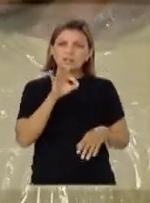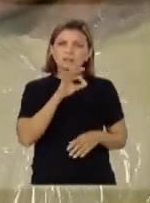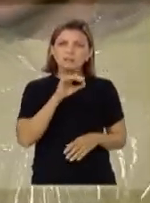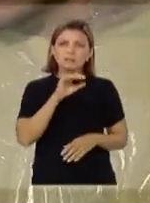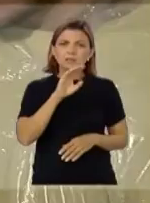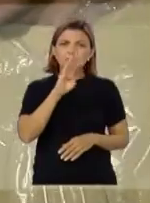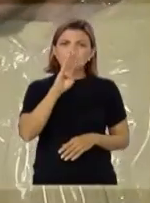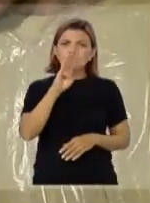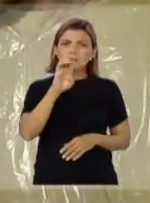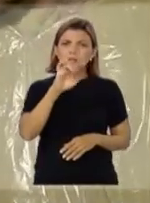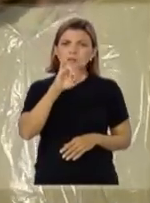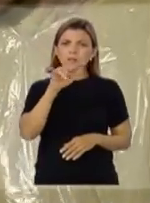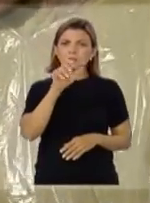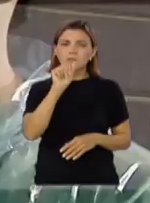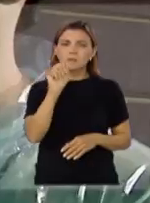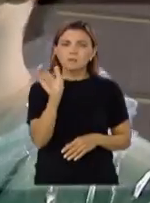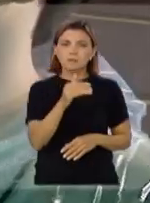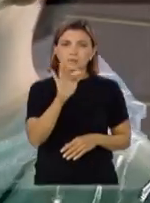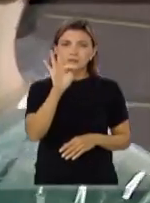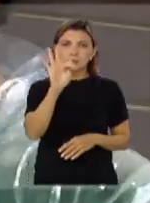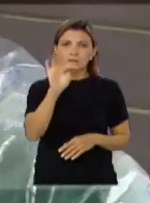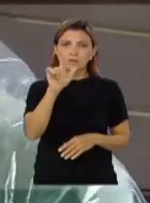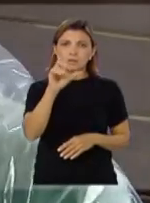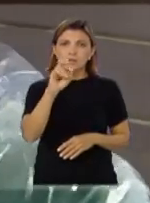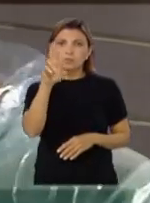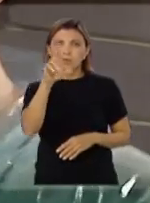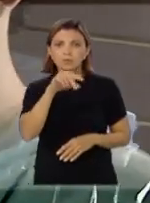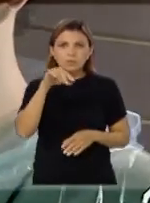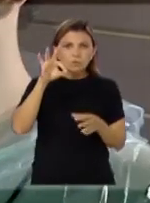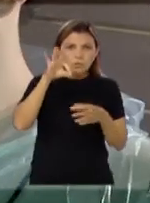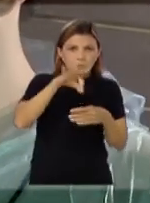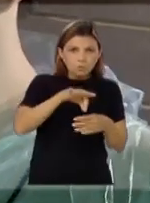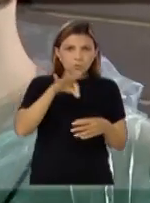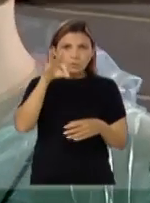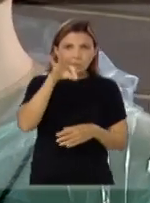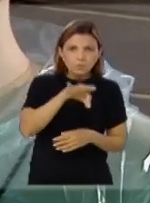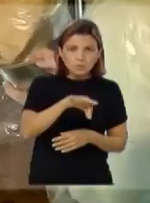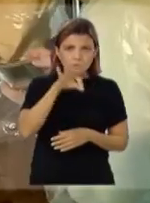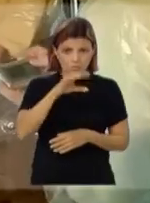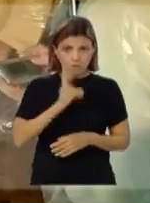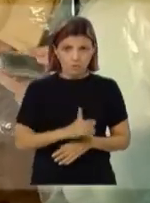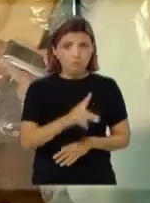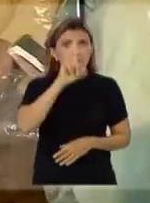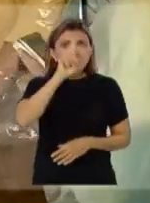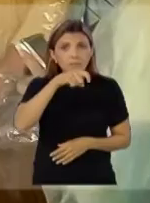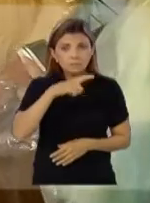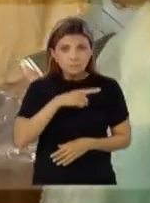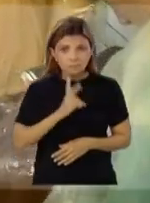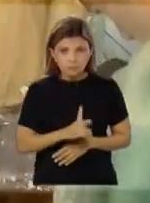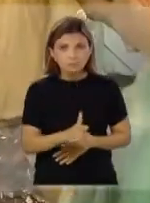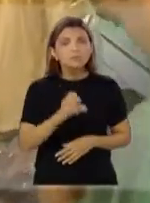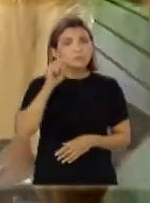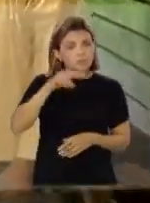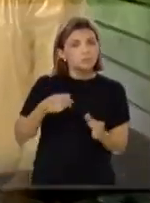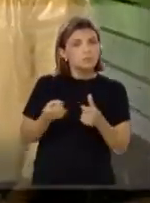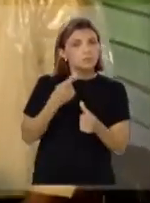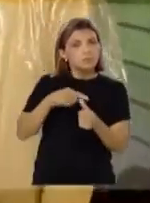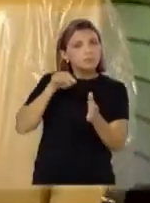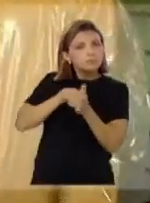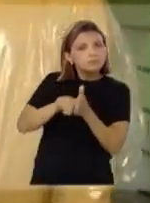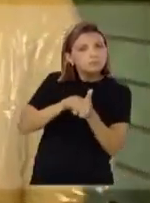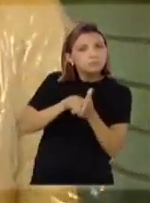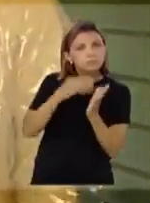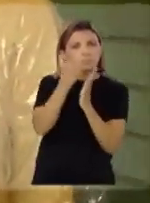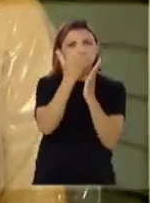planta primo sim os beija-flores adoram essa planta que que vocês vão fazer com essa amostra na faculdade a gente Analisa as características depois